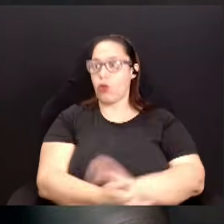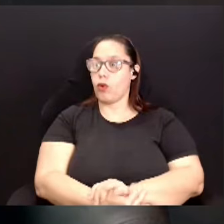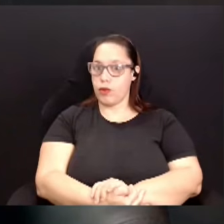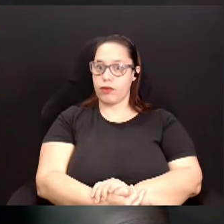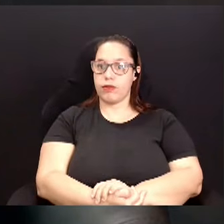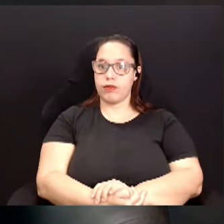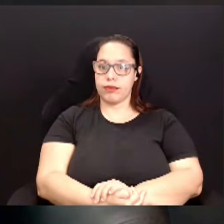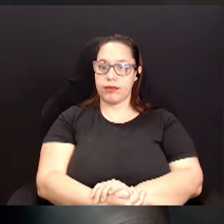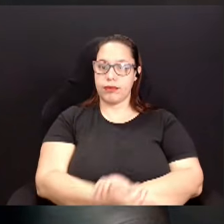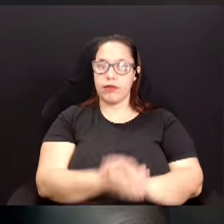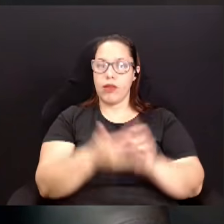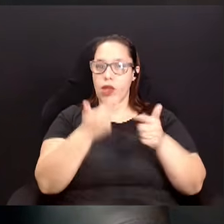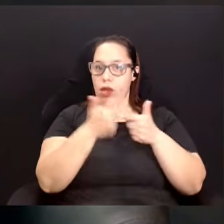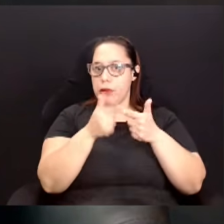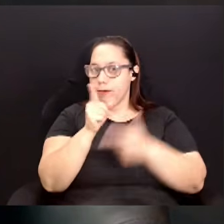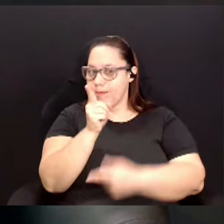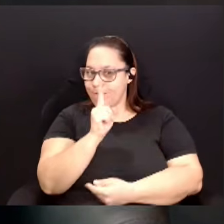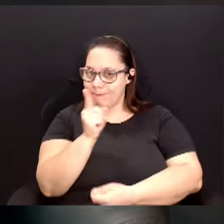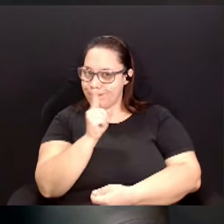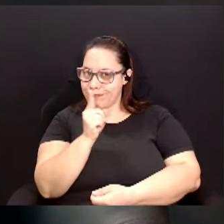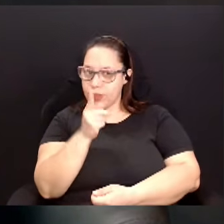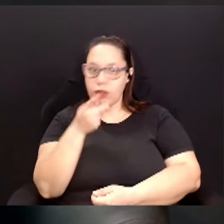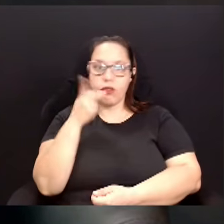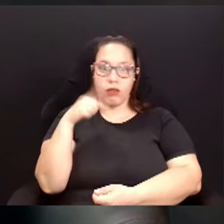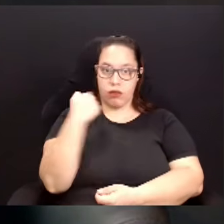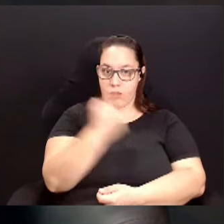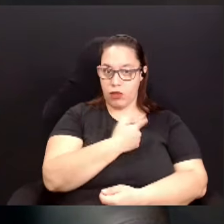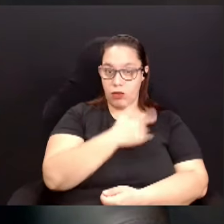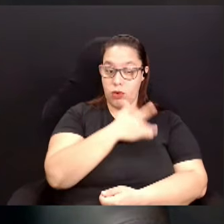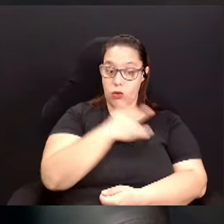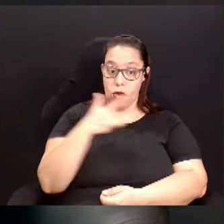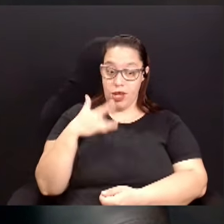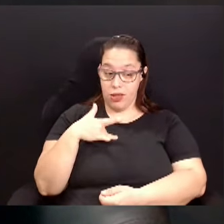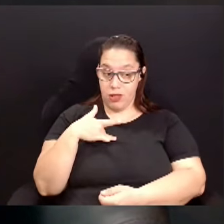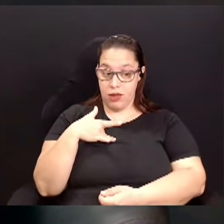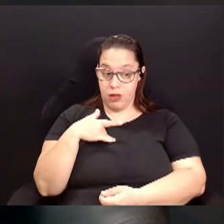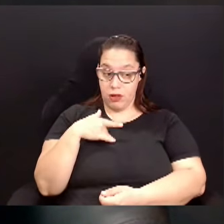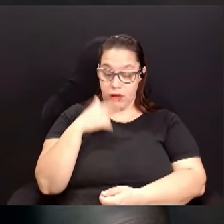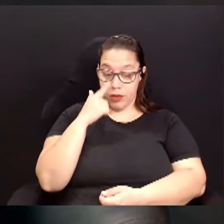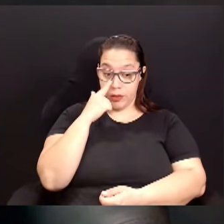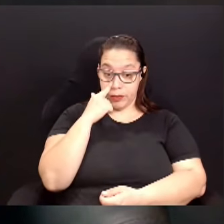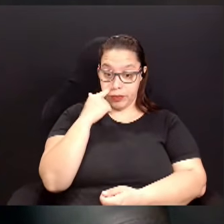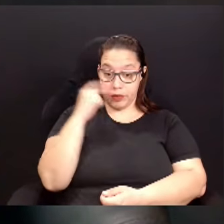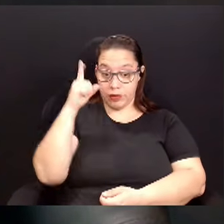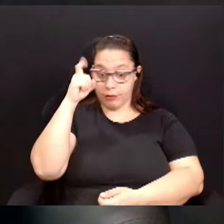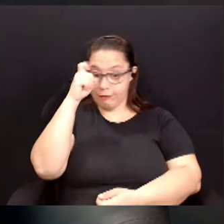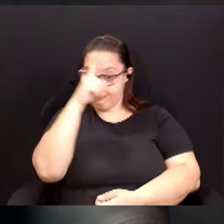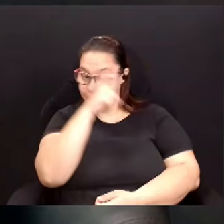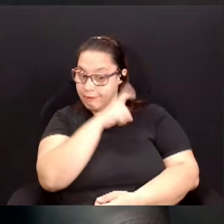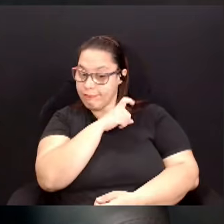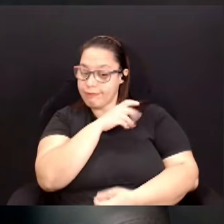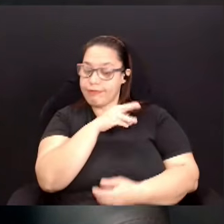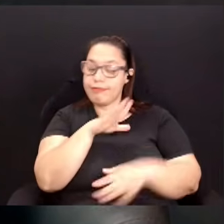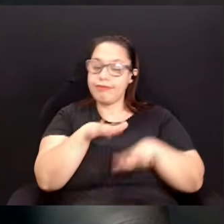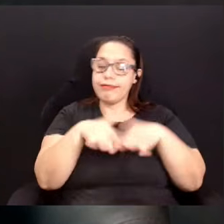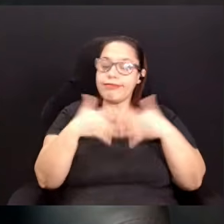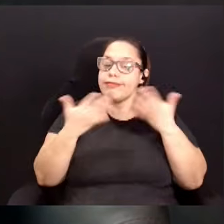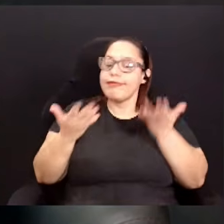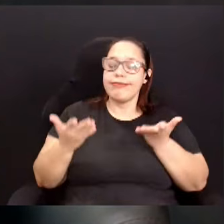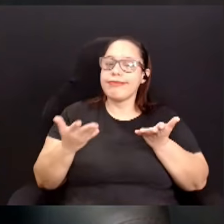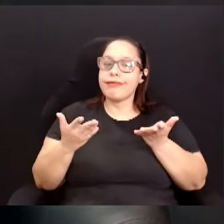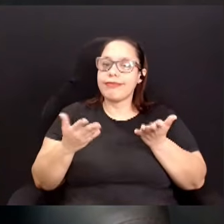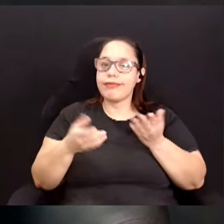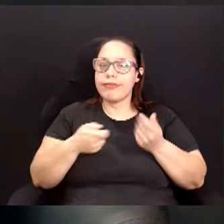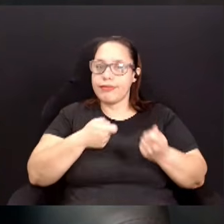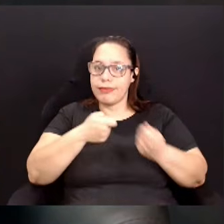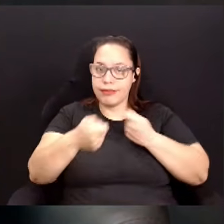esse, né? Não é que falar de nós não é saudável. A questão, o desafio maior está quando a gente leva essa dinâmica de funcionamento para as